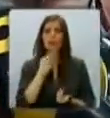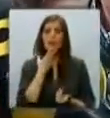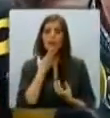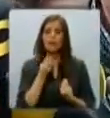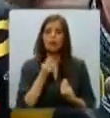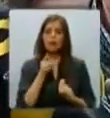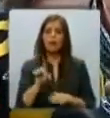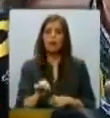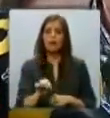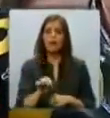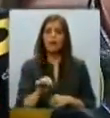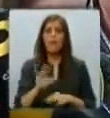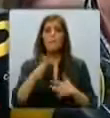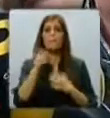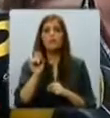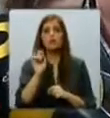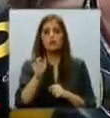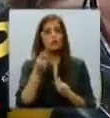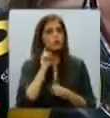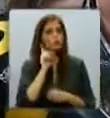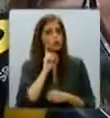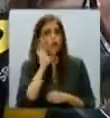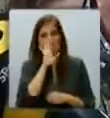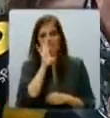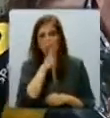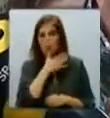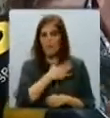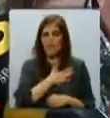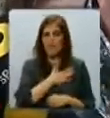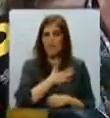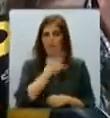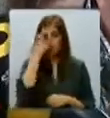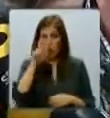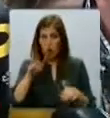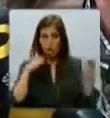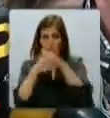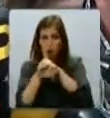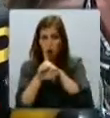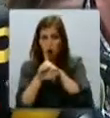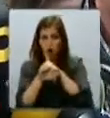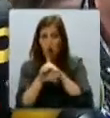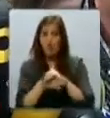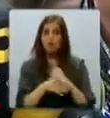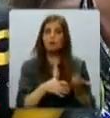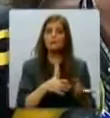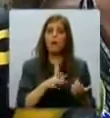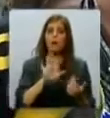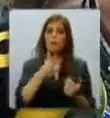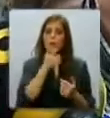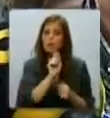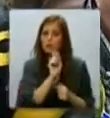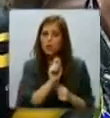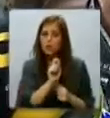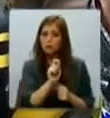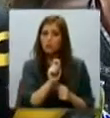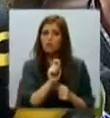também os primeiros minutos vai ser muito importante se o Benfica tem a sorte de marcar nos primeiros minutos o